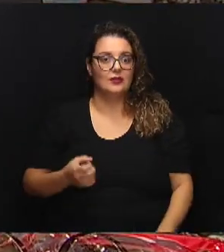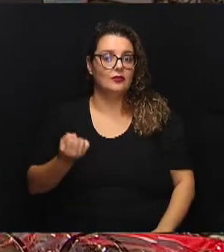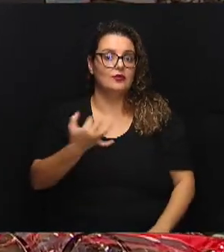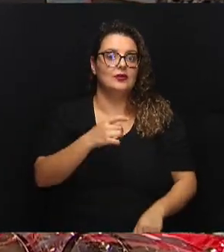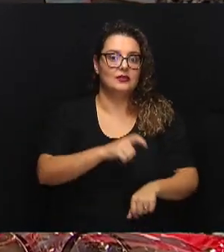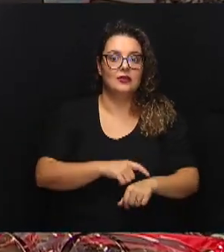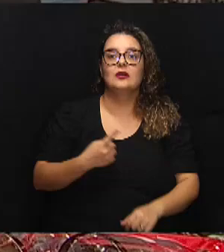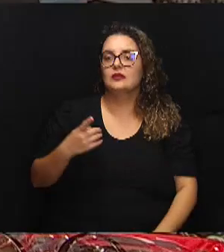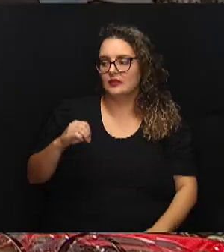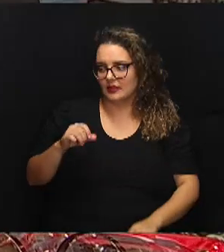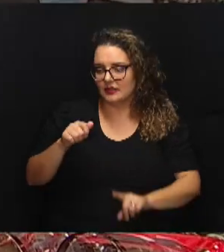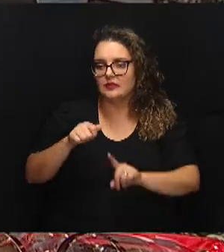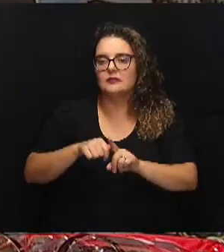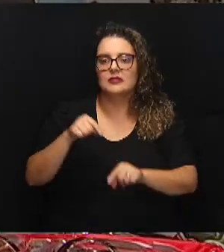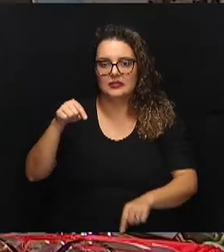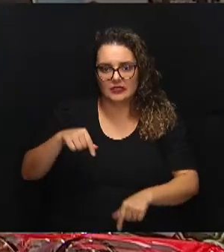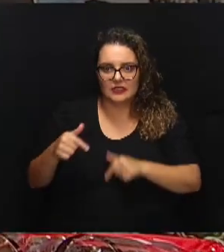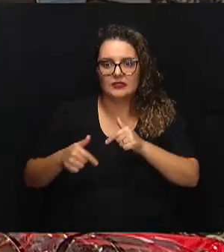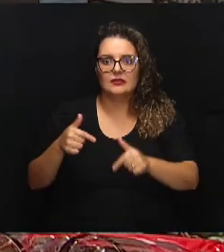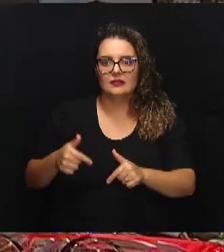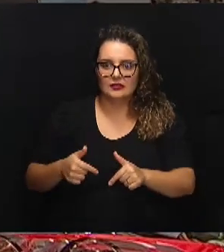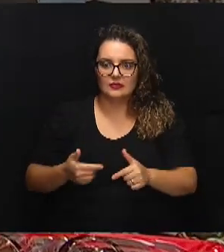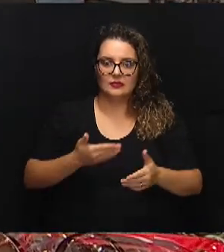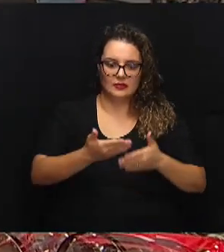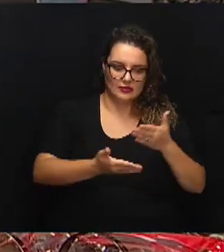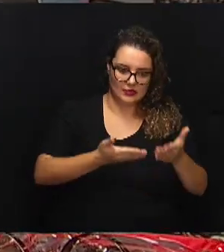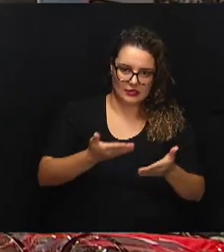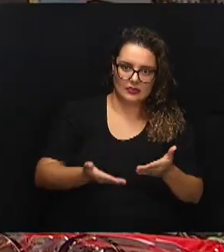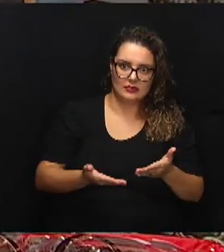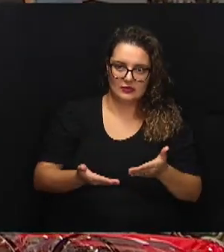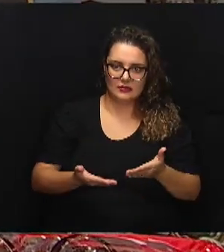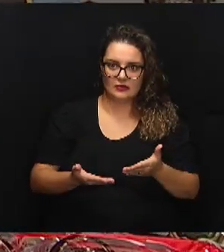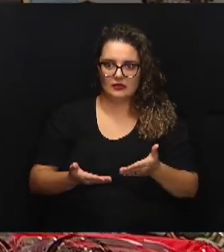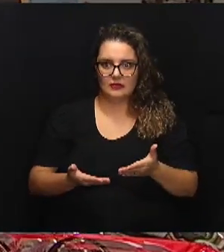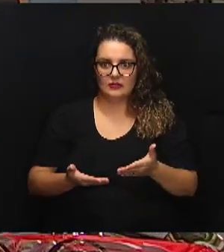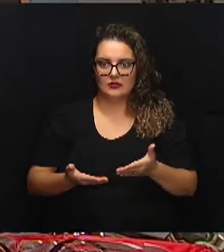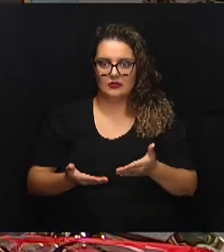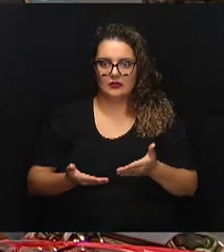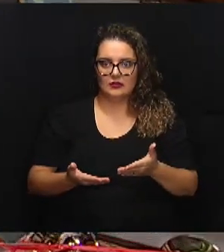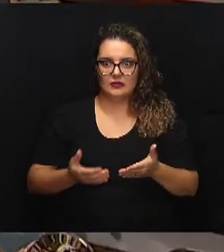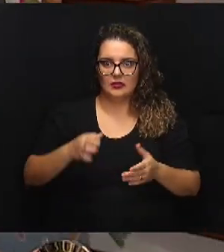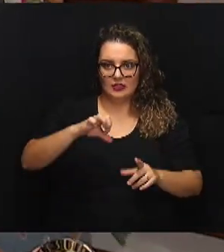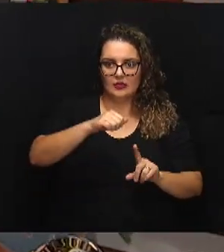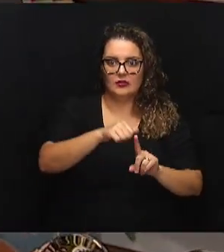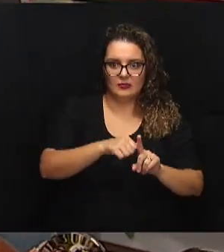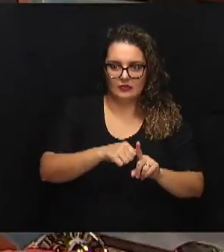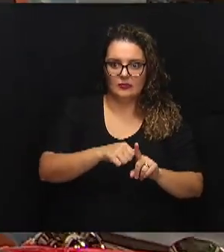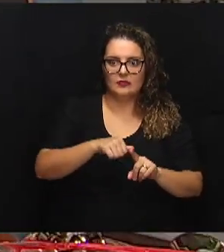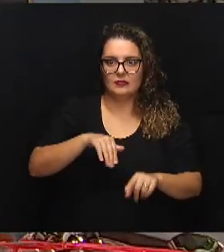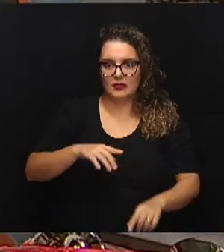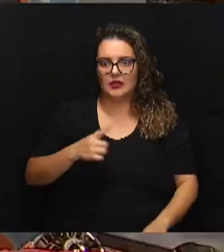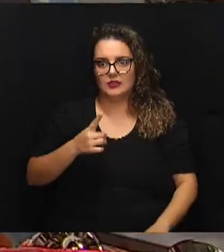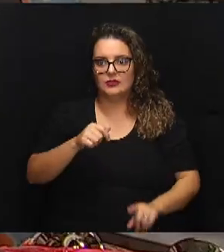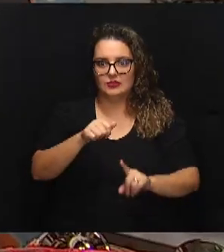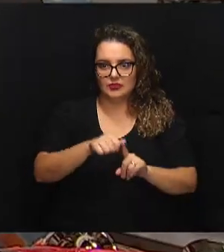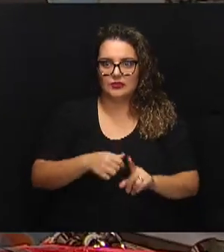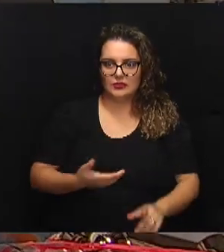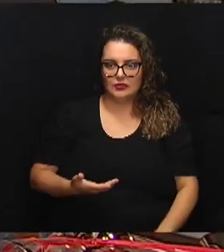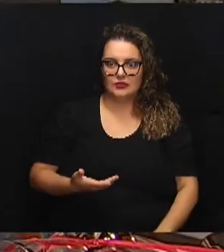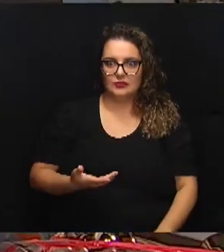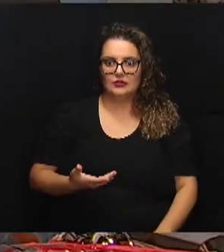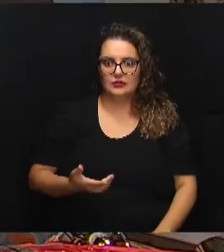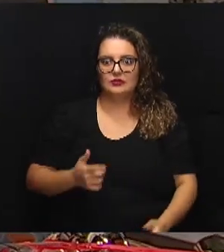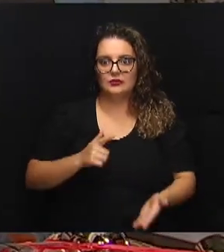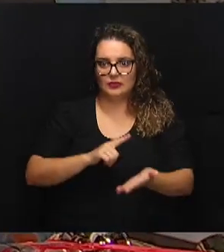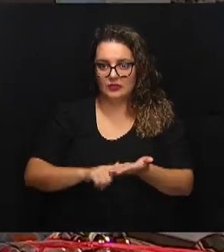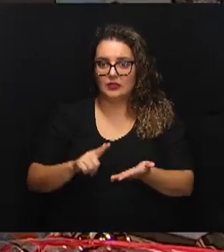meses que eu estou na obra. Entre tratamento, o tratamento é 9 meses, mas faz mais de um mês já que eu tô limpo,